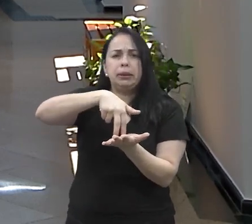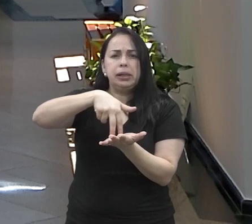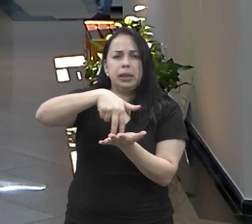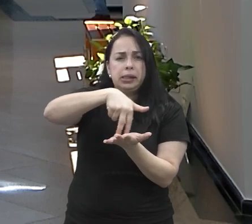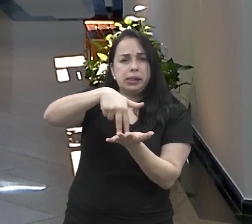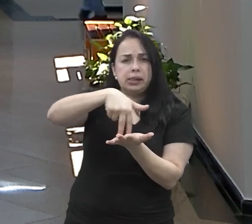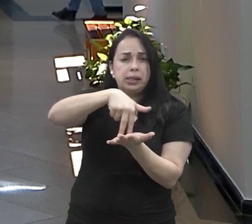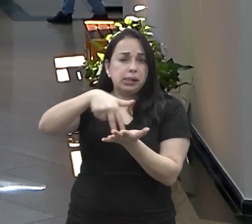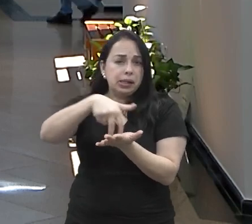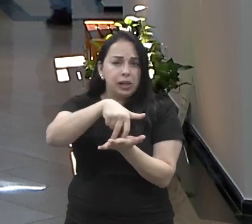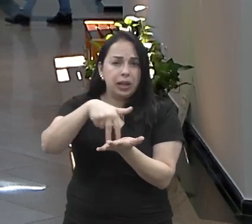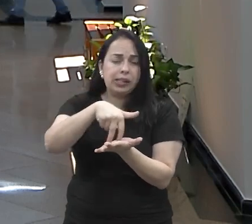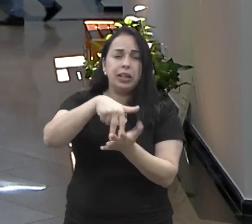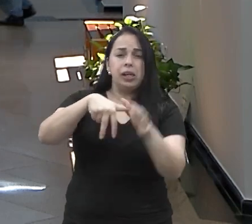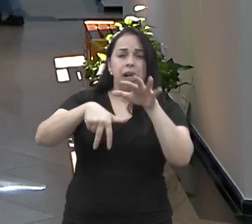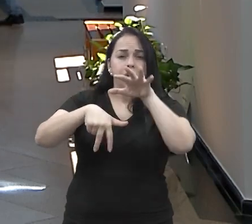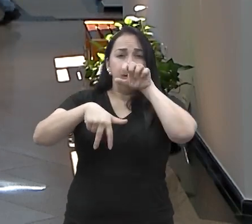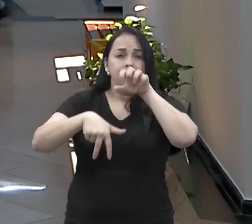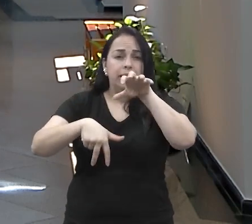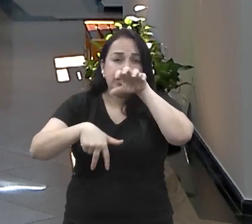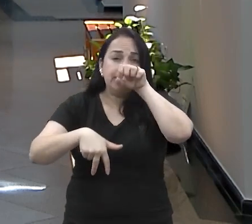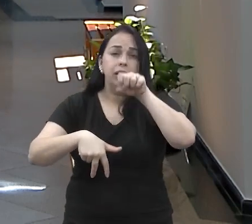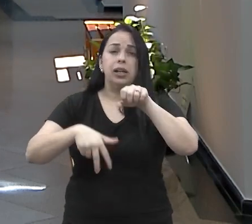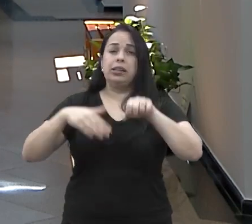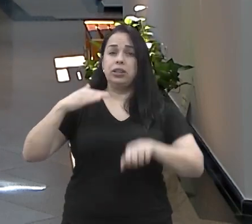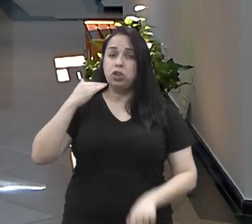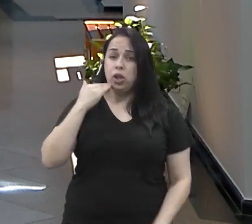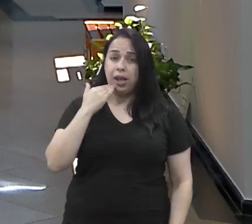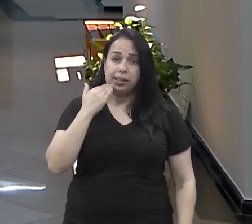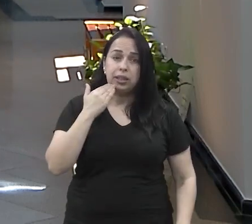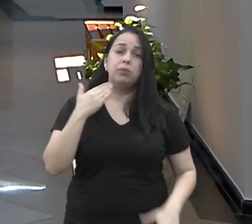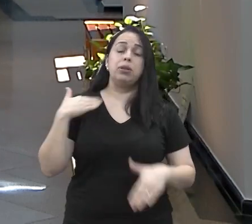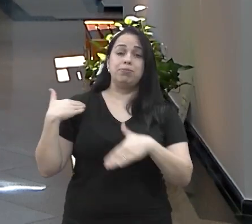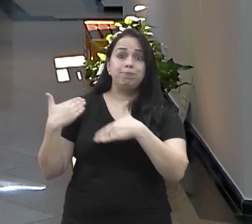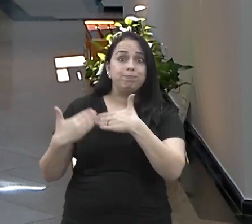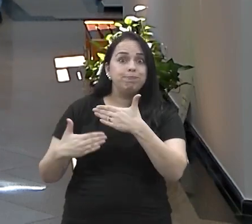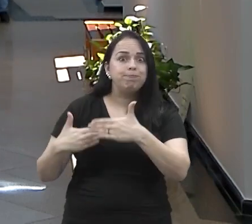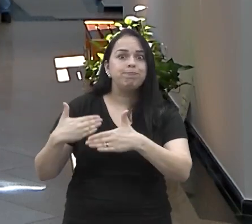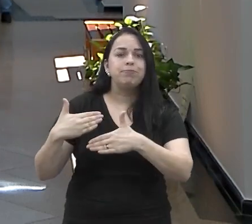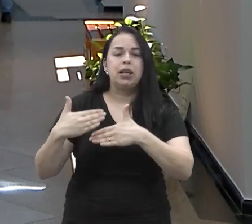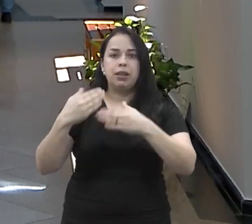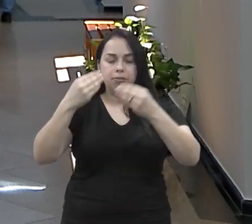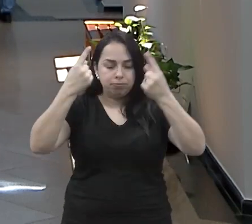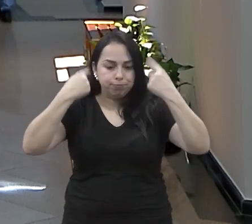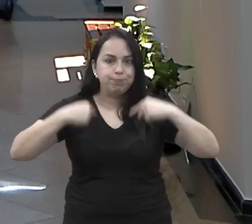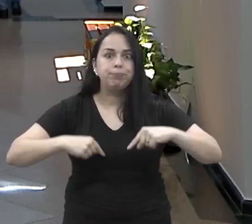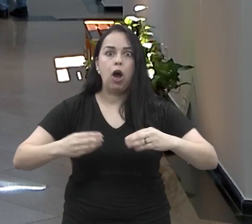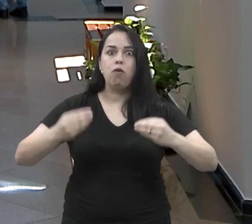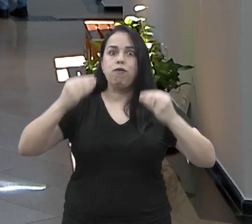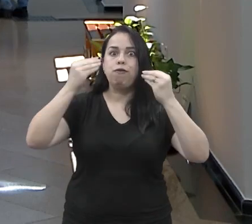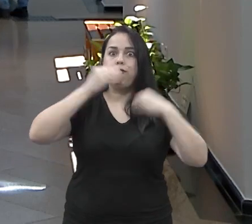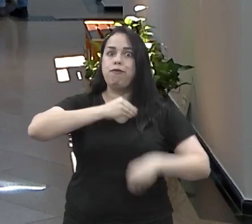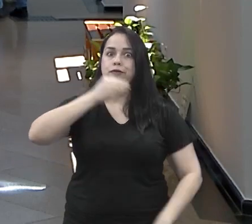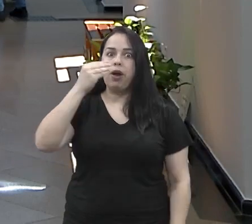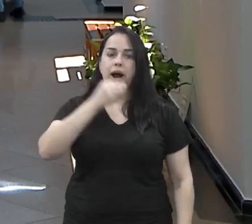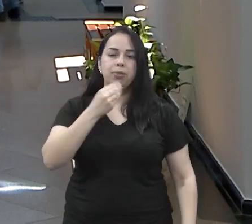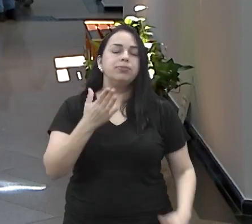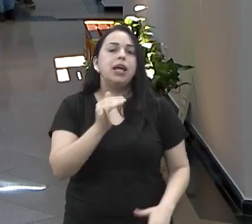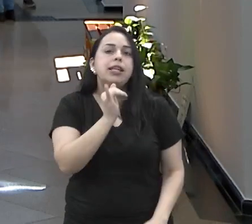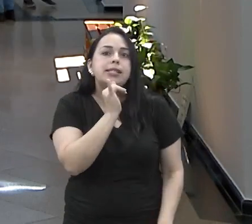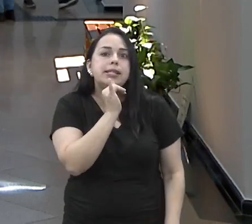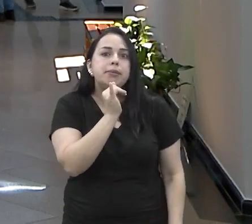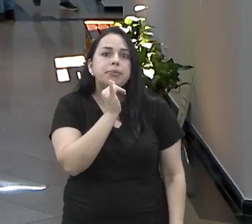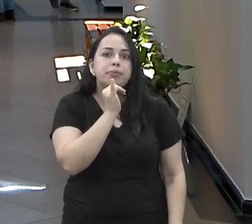motora da pessoa de caminhar, de andar, de respirar. Ela dá, ao longo do tempo, ela evolui com